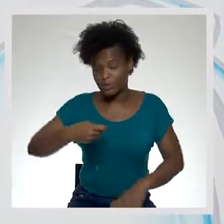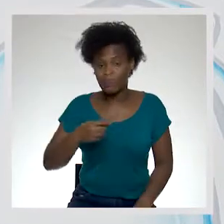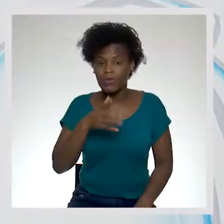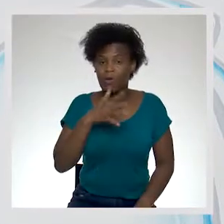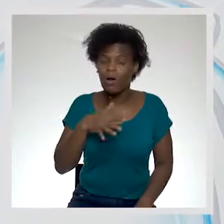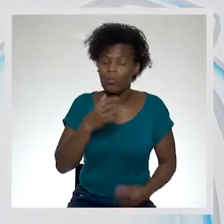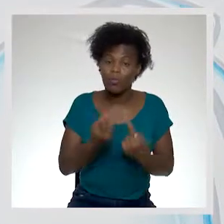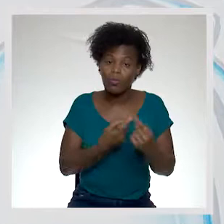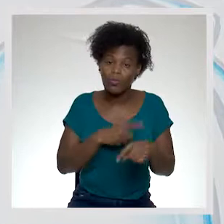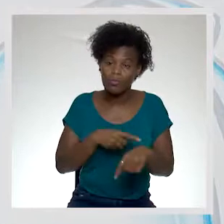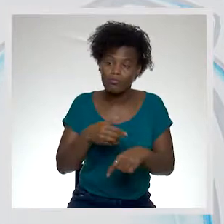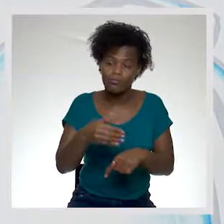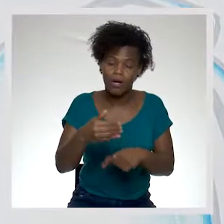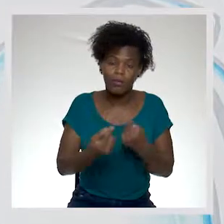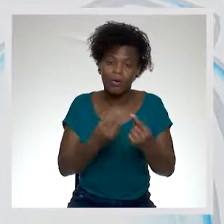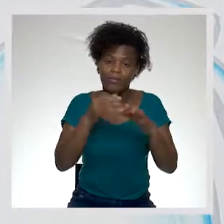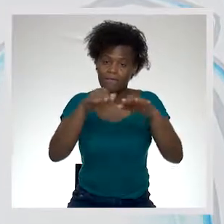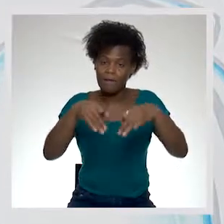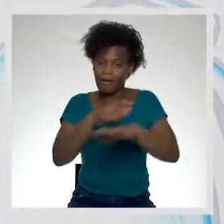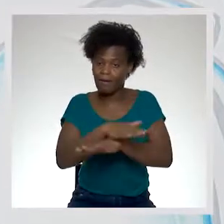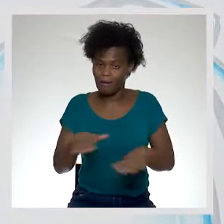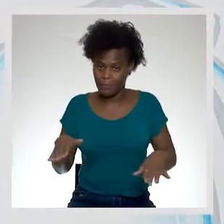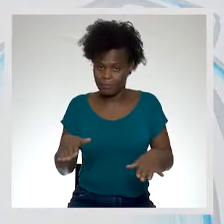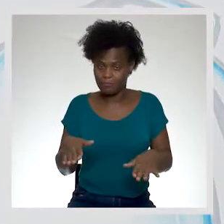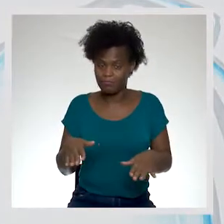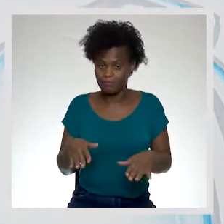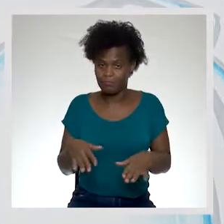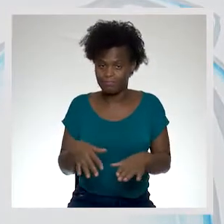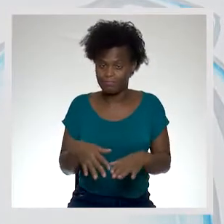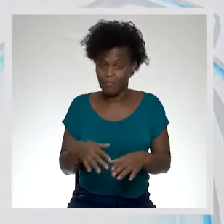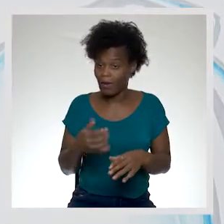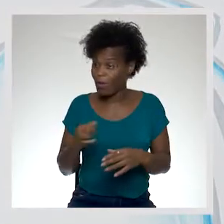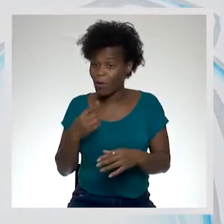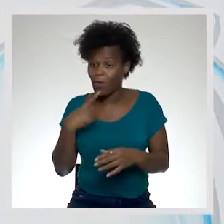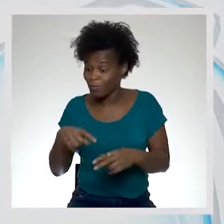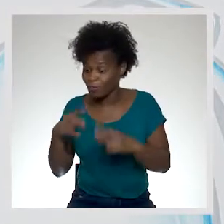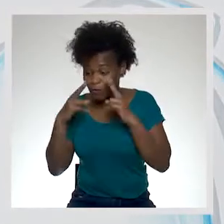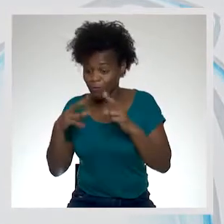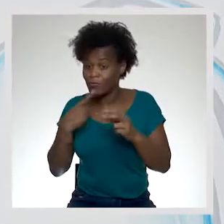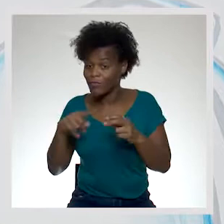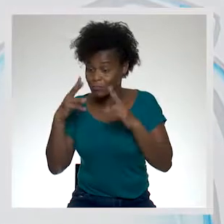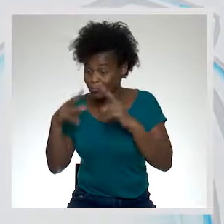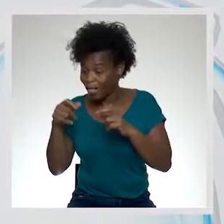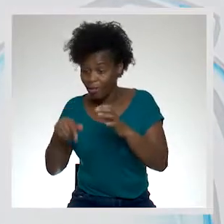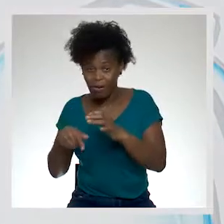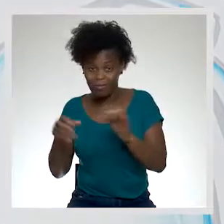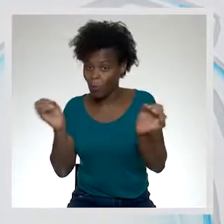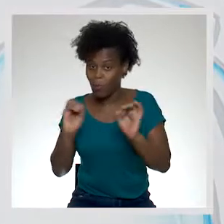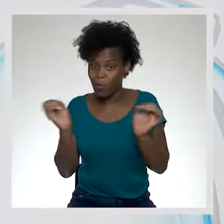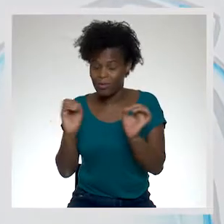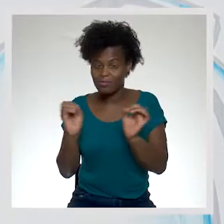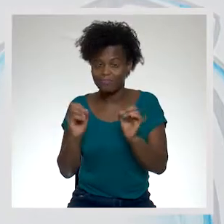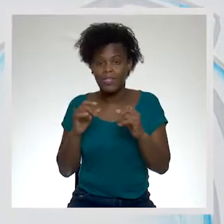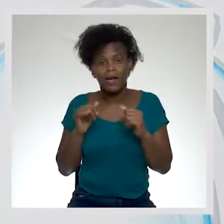um determinado período de tempo esgotam, terminam e não voltam mais. Agora, tendo